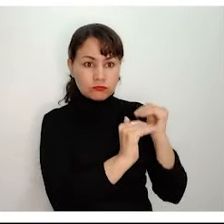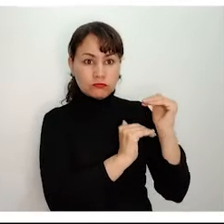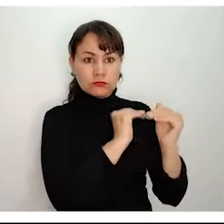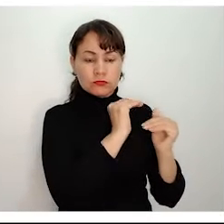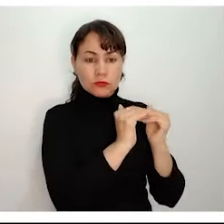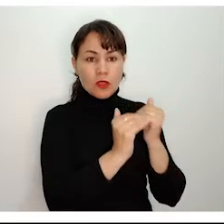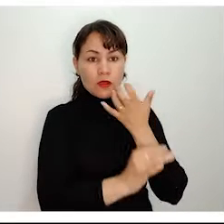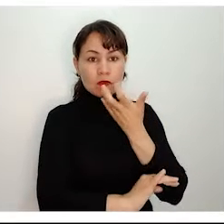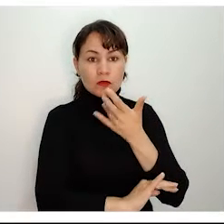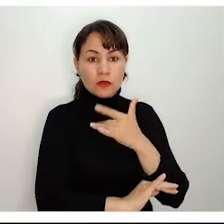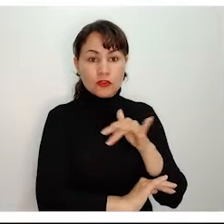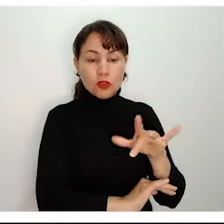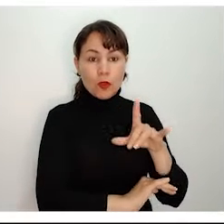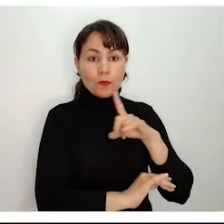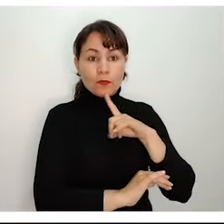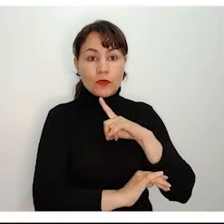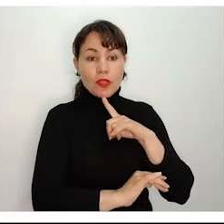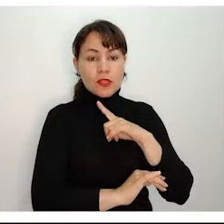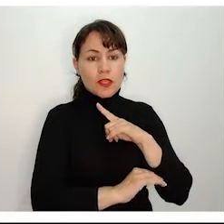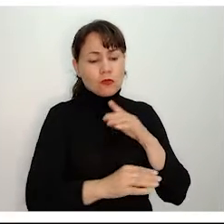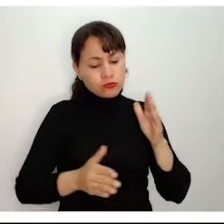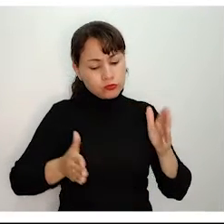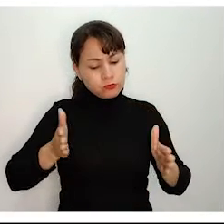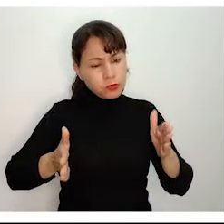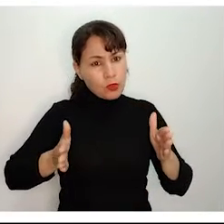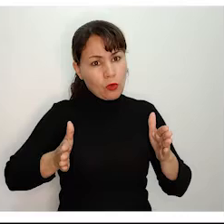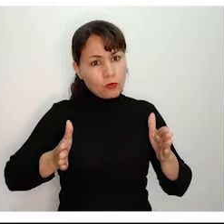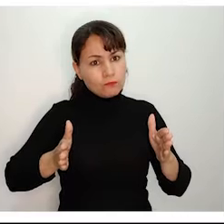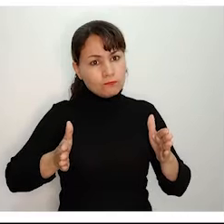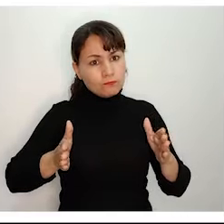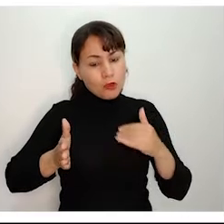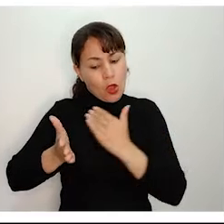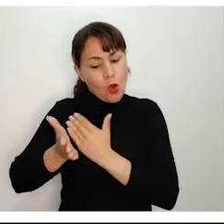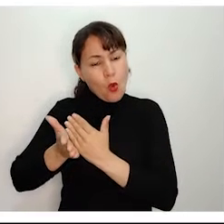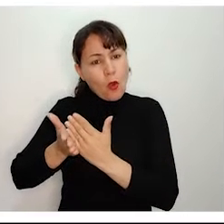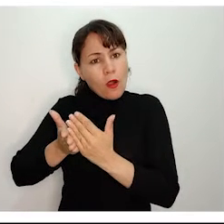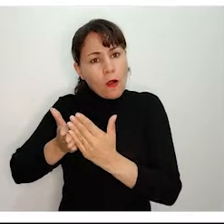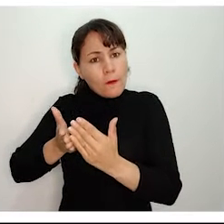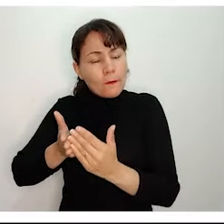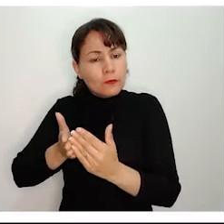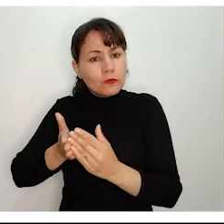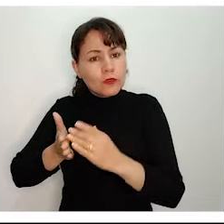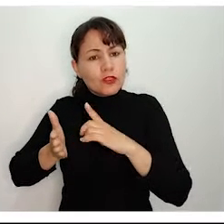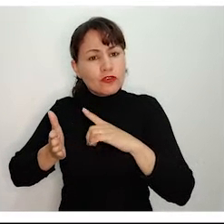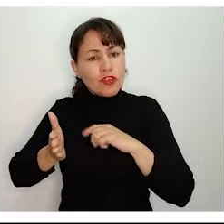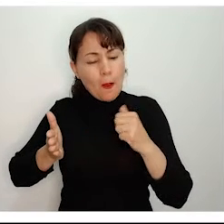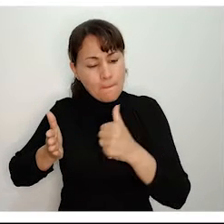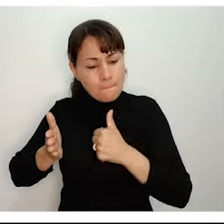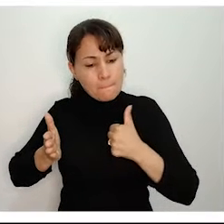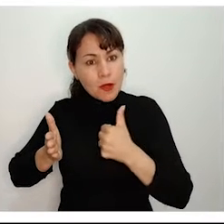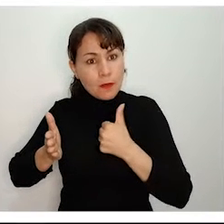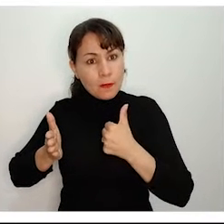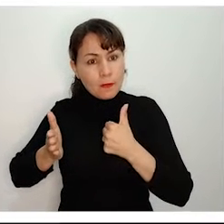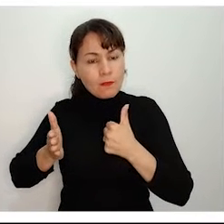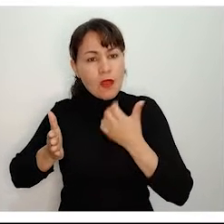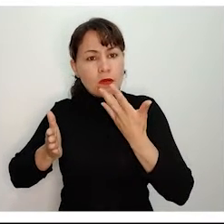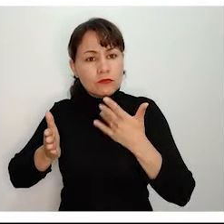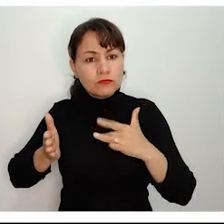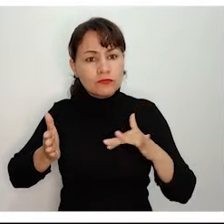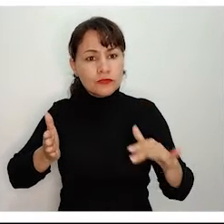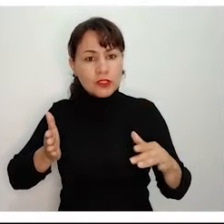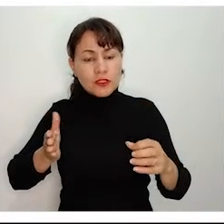Dentro desse desenvolvimento infantil, nós temos períodos. O período inicial, que é chamado de